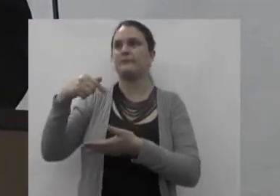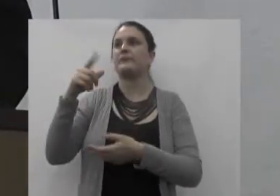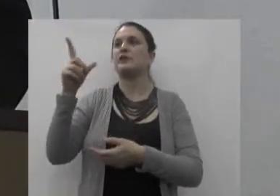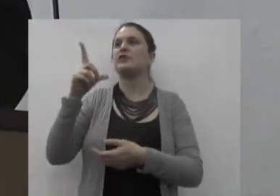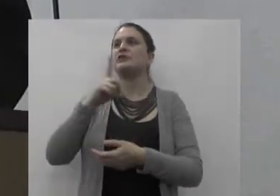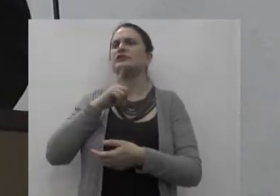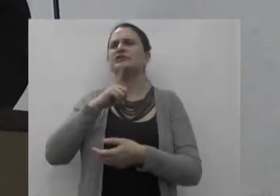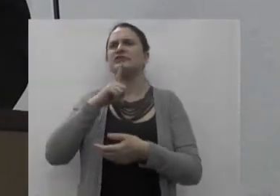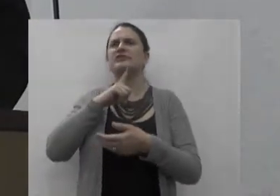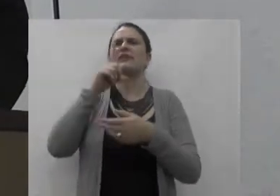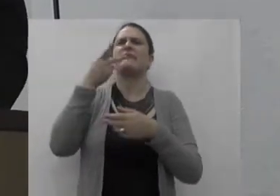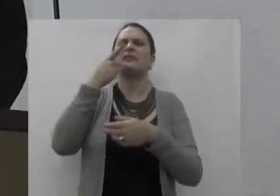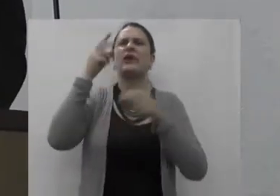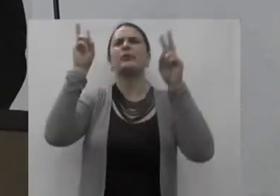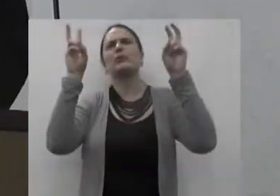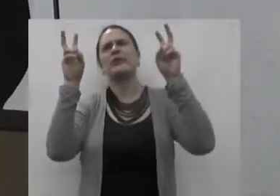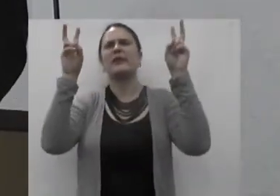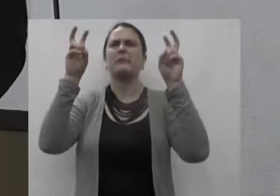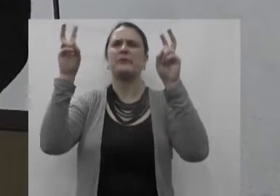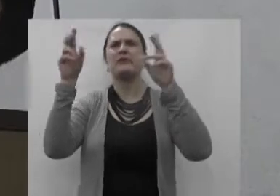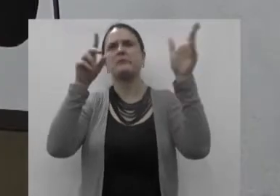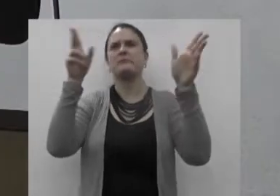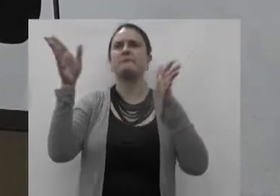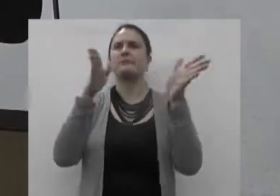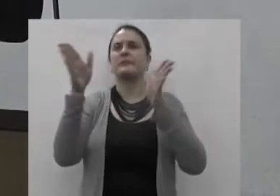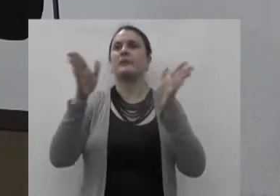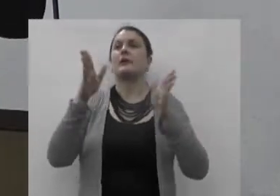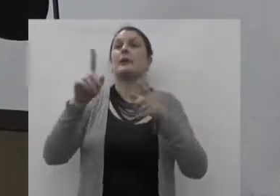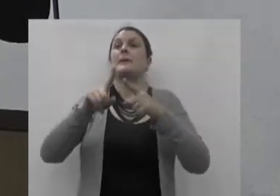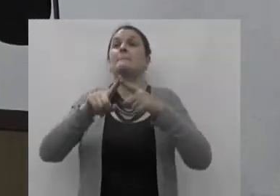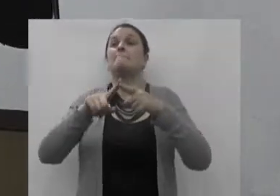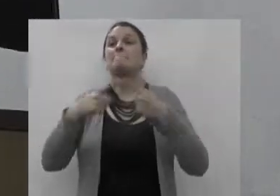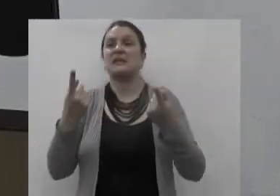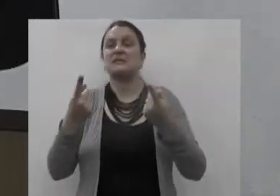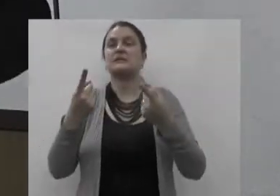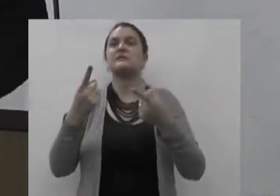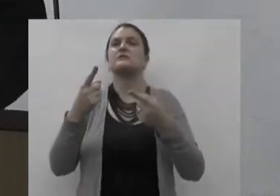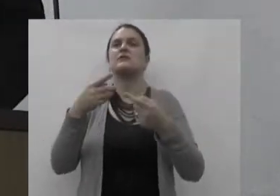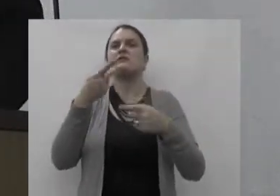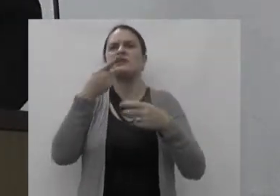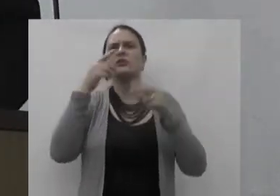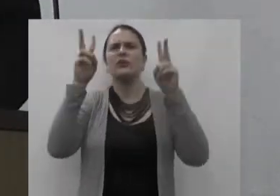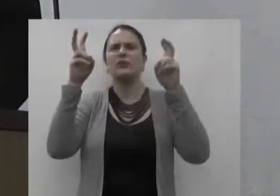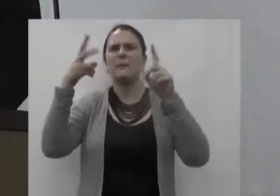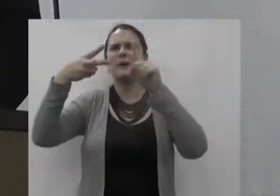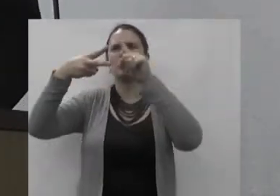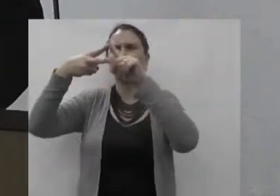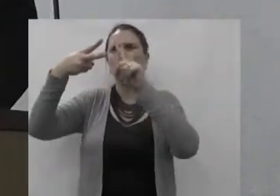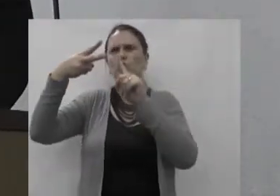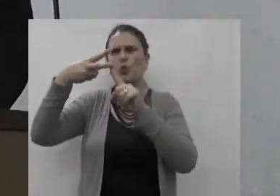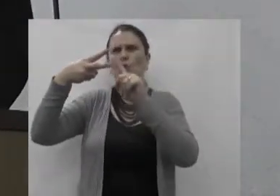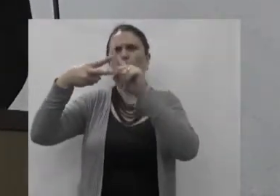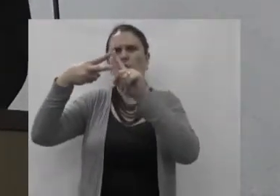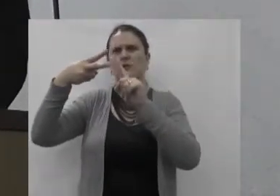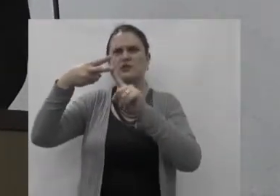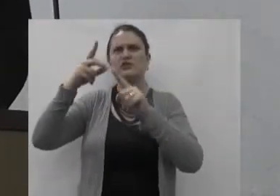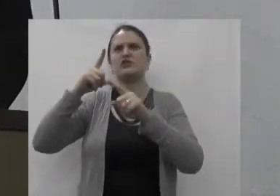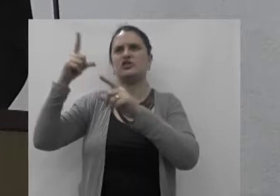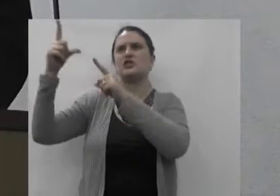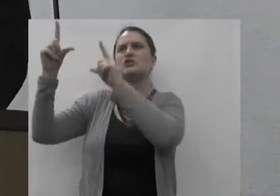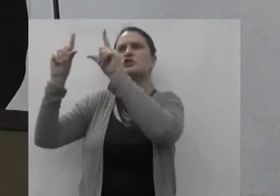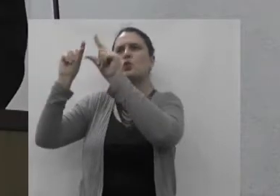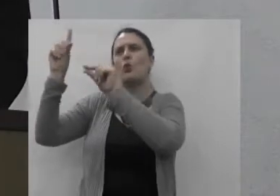tinha elencado vários assuntos, mas acabamos tratando apenas 2 de todos aqueles que tínhamos